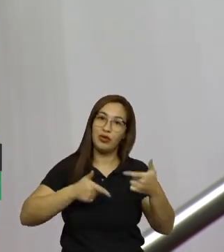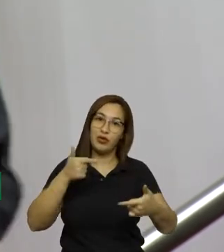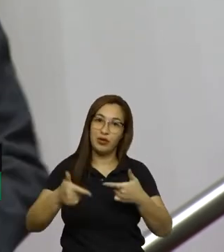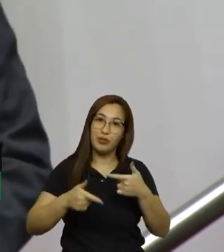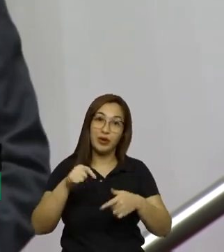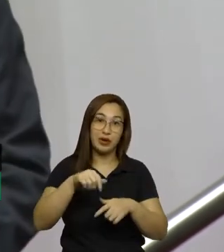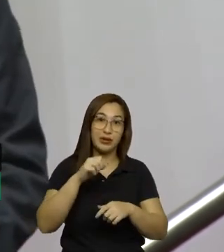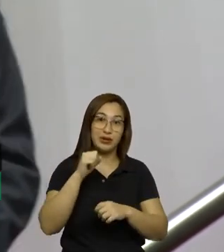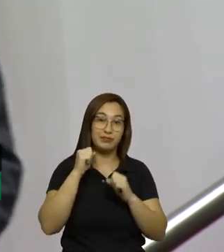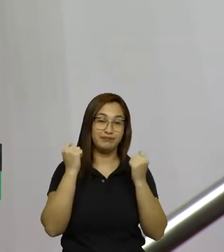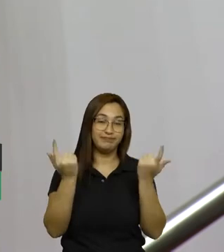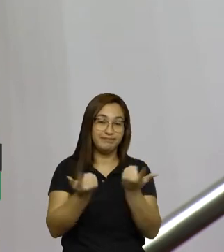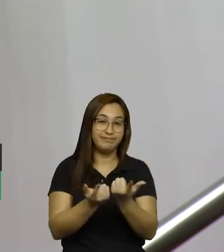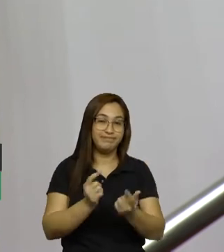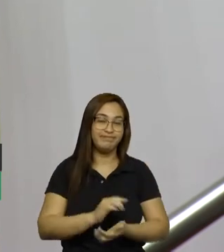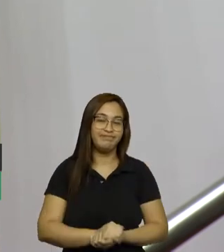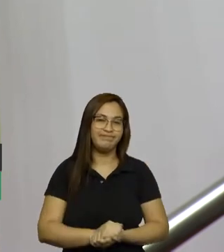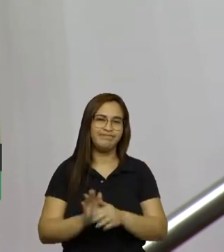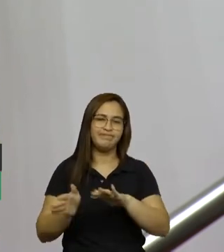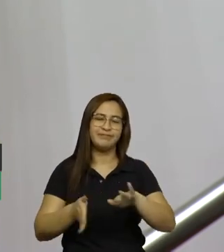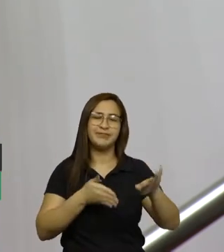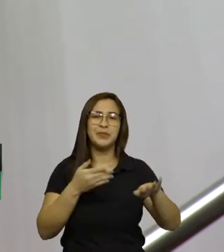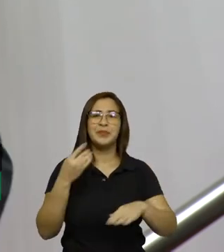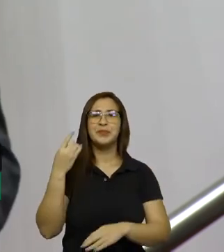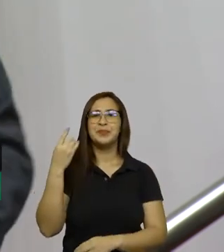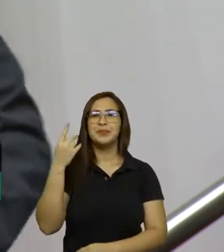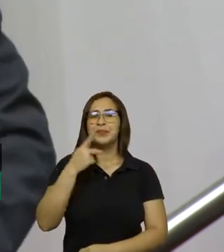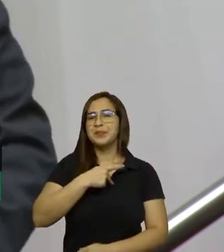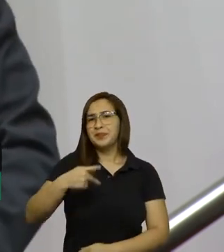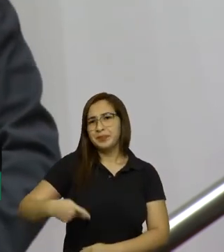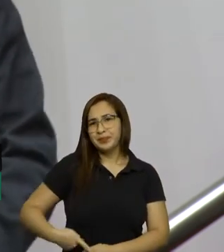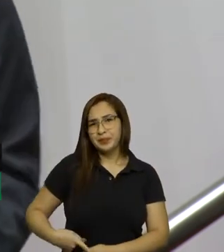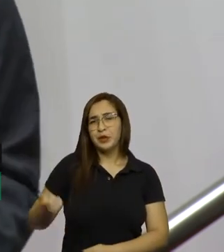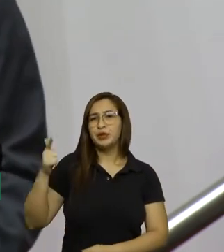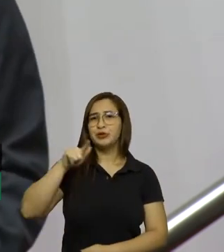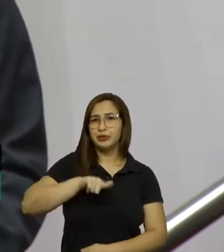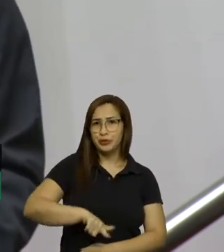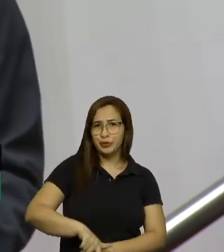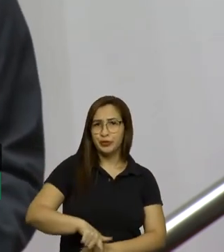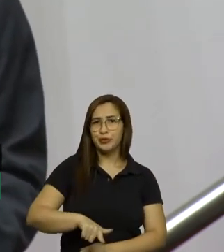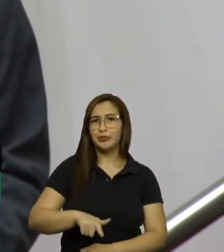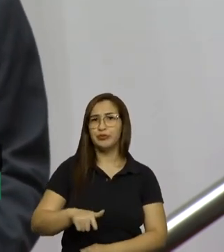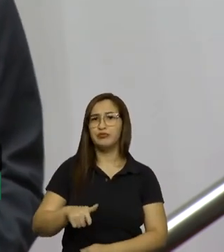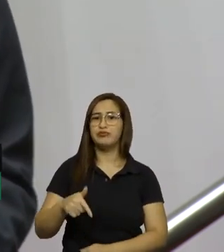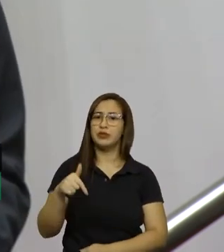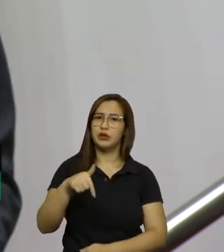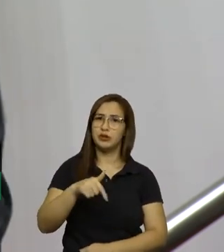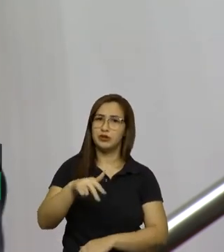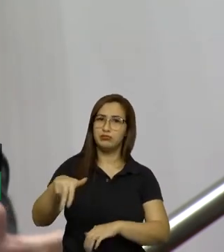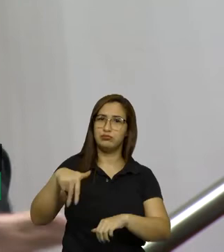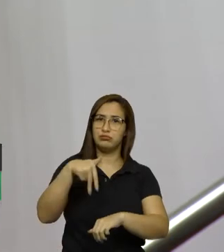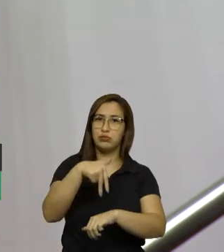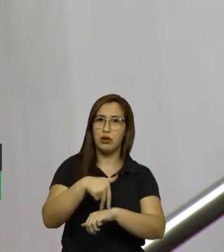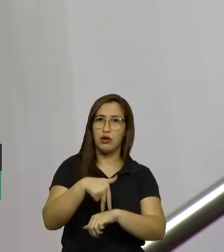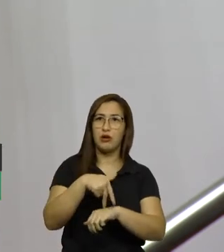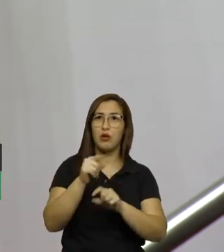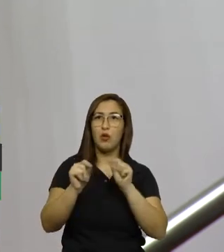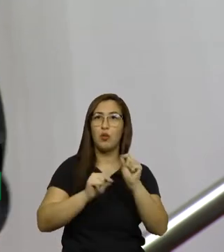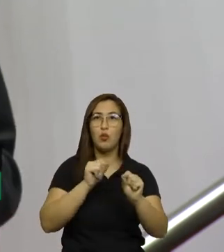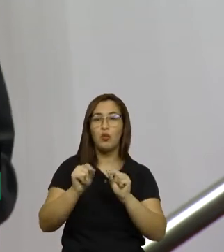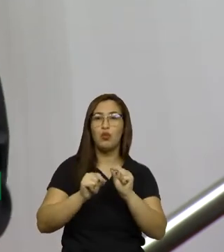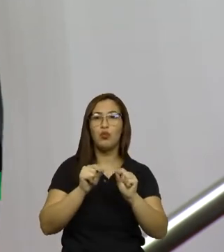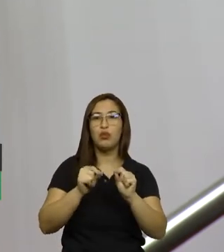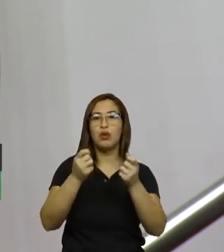Assembleia. Enfim, senhor presidente, eu volto aqui a essa tribuna falar de um assunto